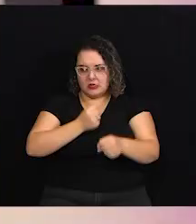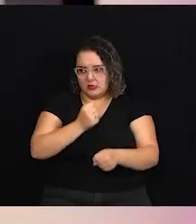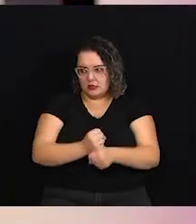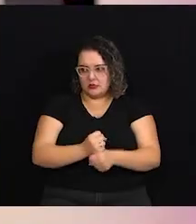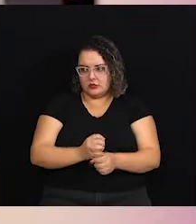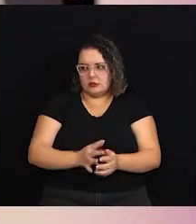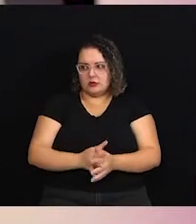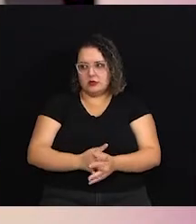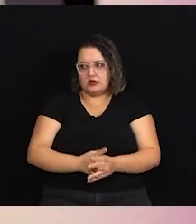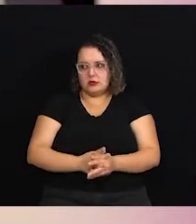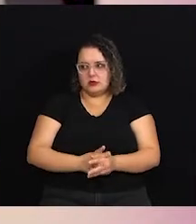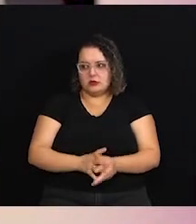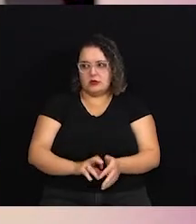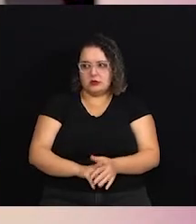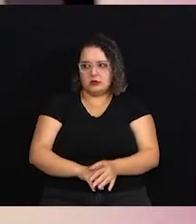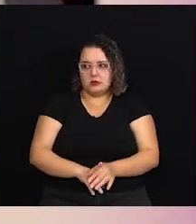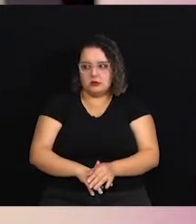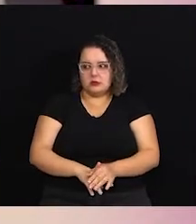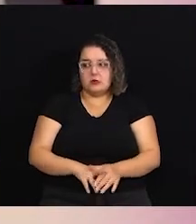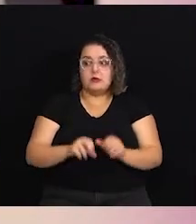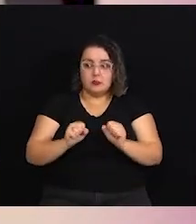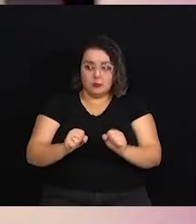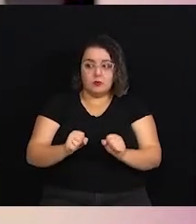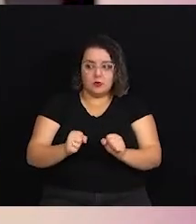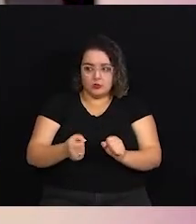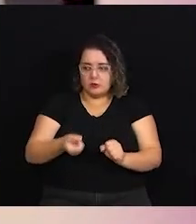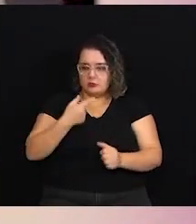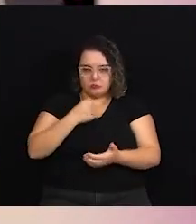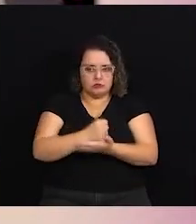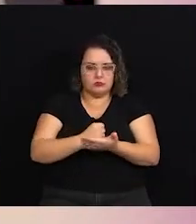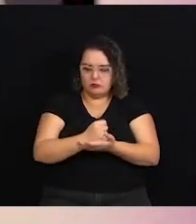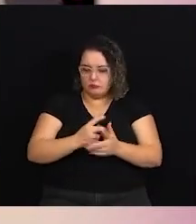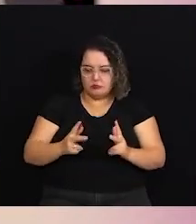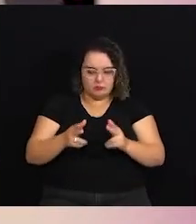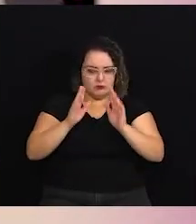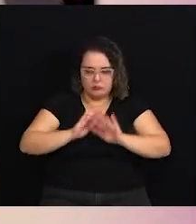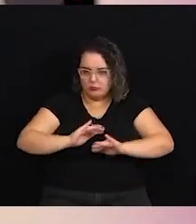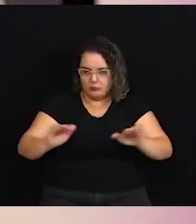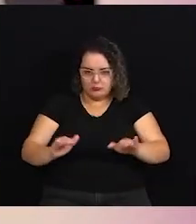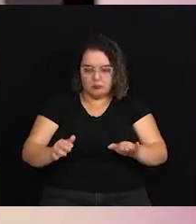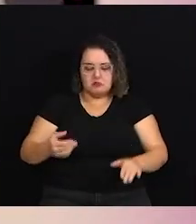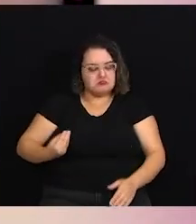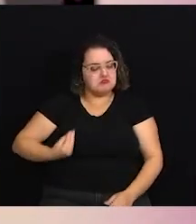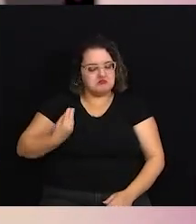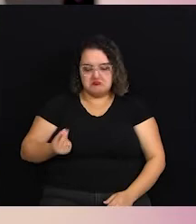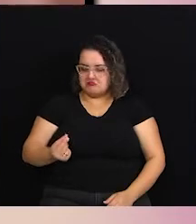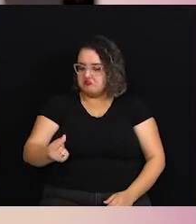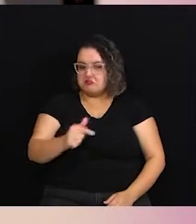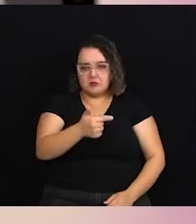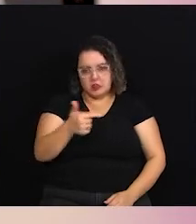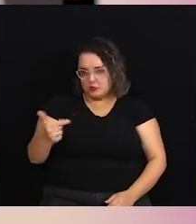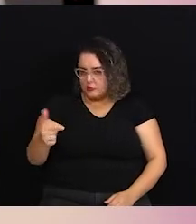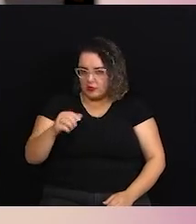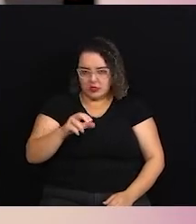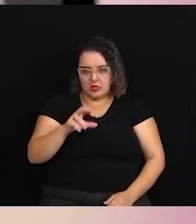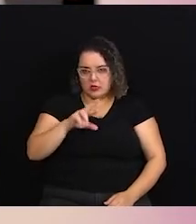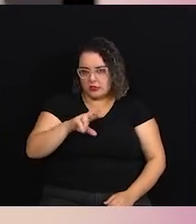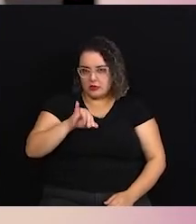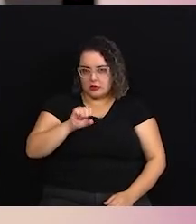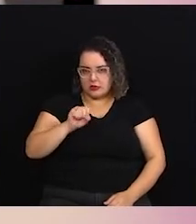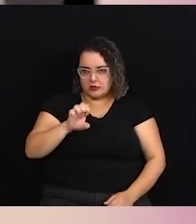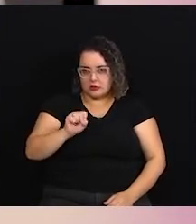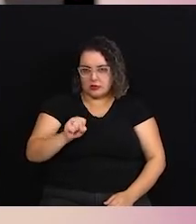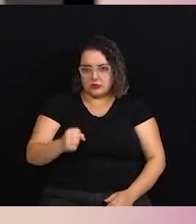anos econit a medicação é interrompida e ela seguir a sem ter as